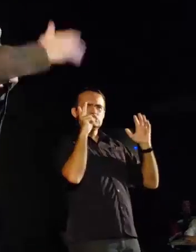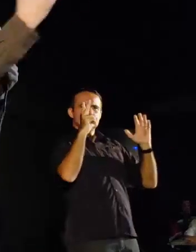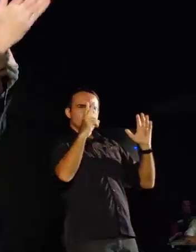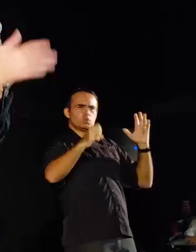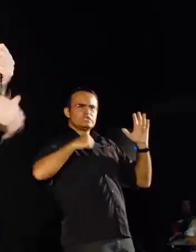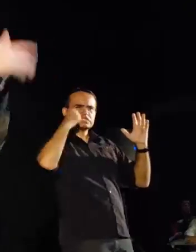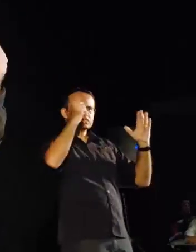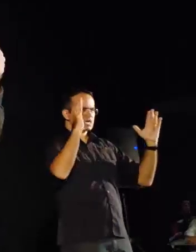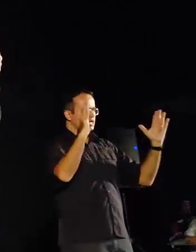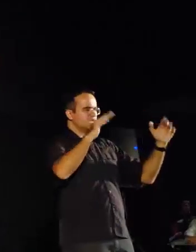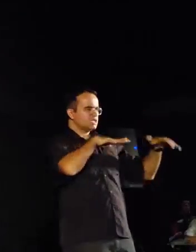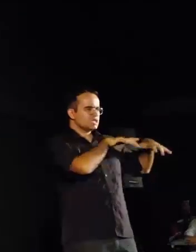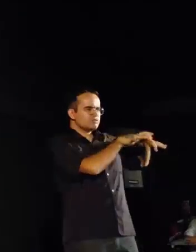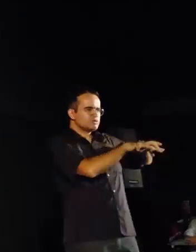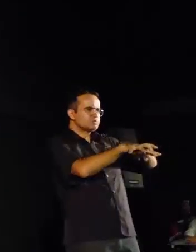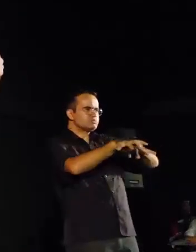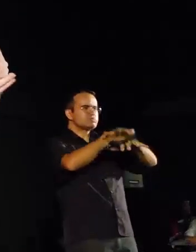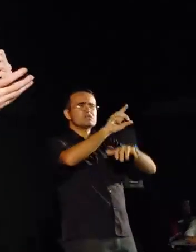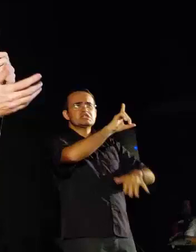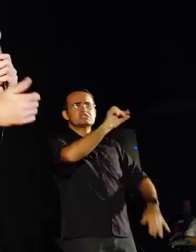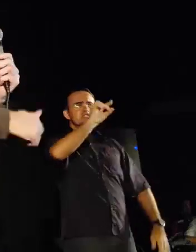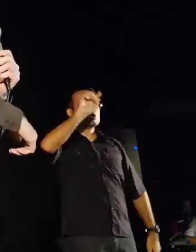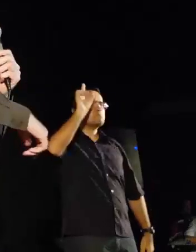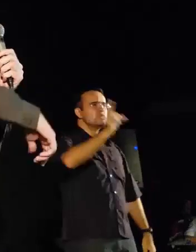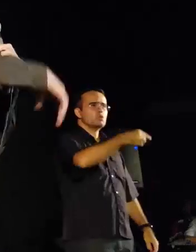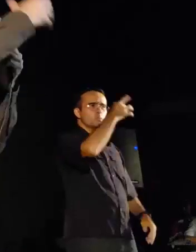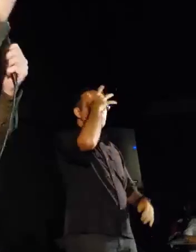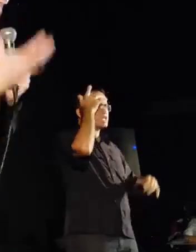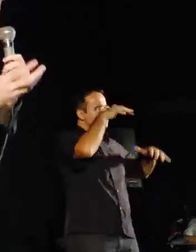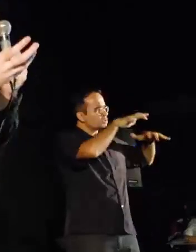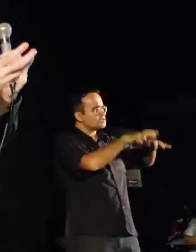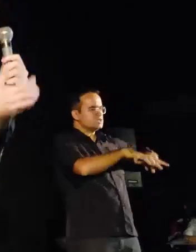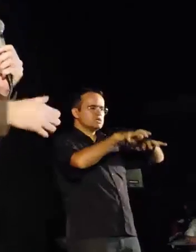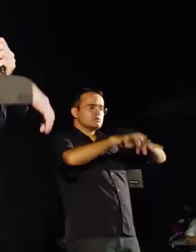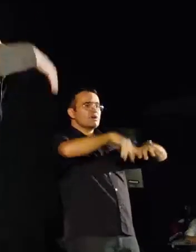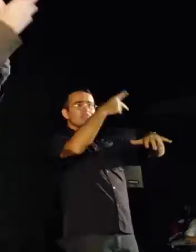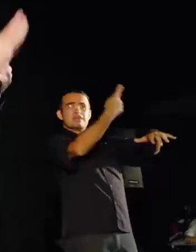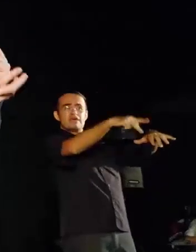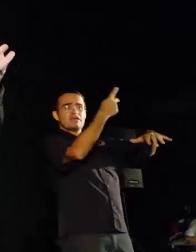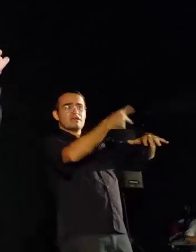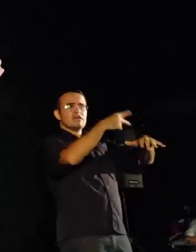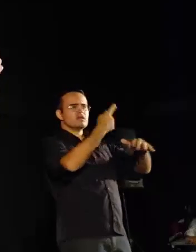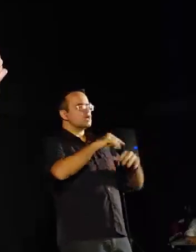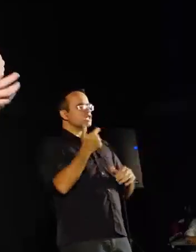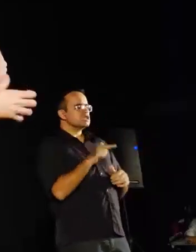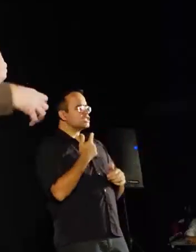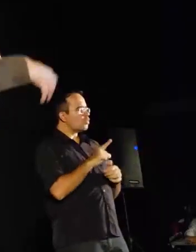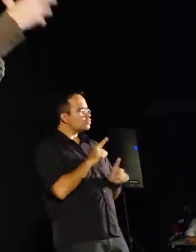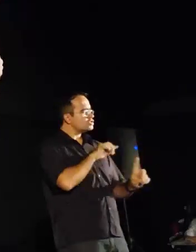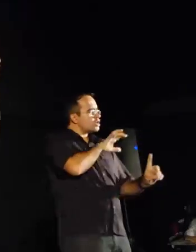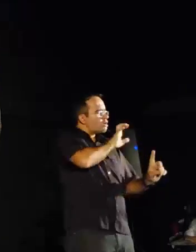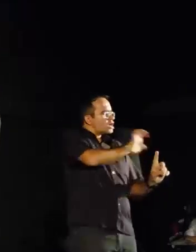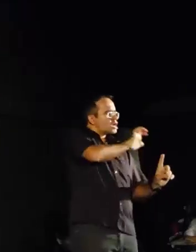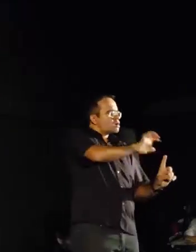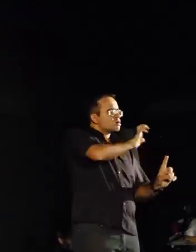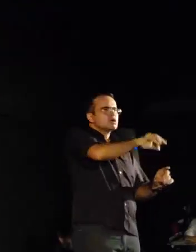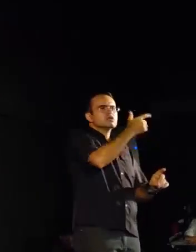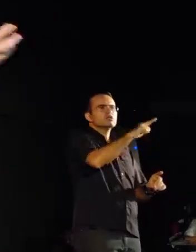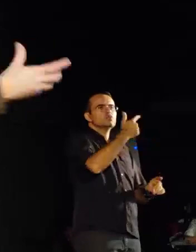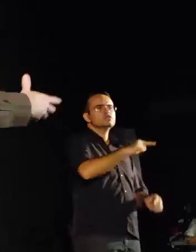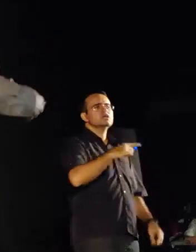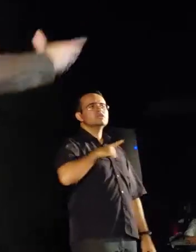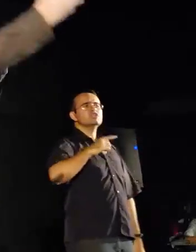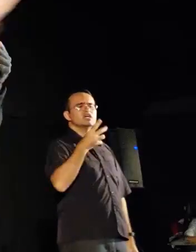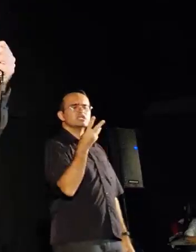tivemos mobilizações de mais de 100 mil pessoas na rua, que foram espontâneas, que não havia nada por trás. Você tiver 30 mulheres